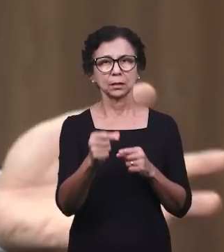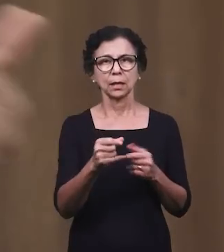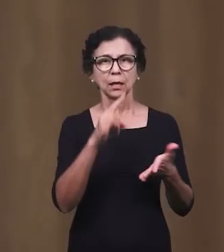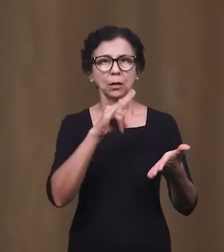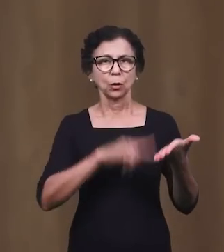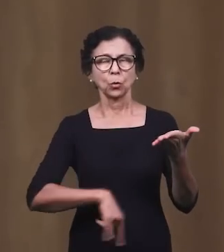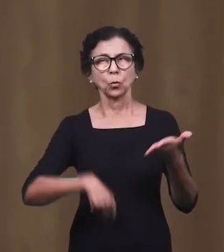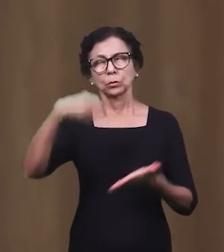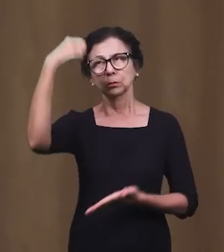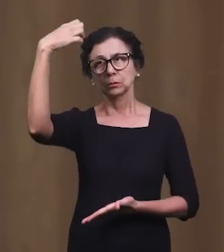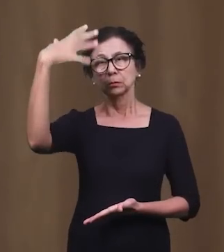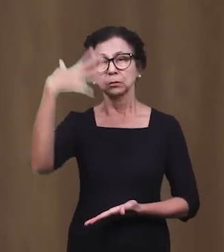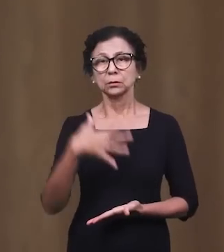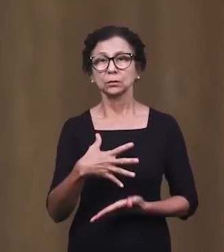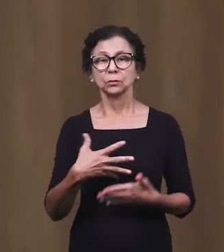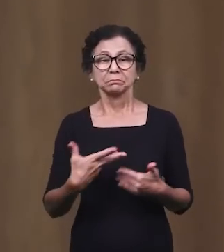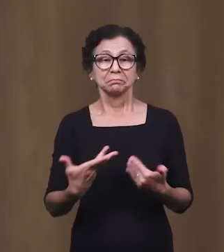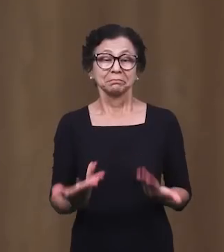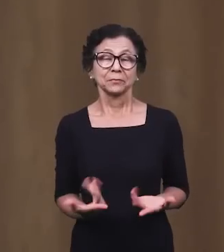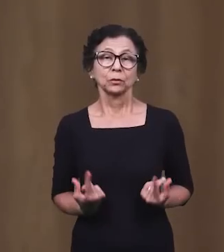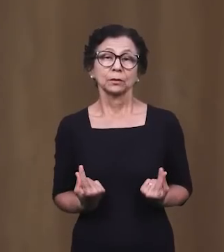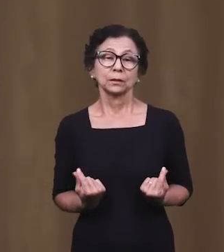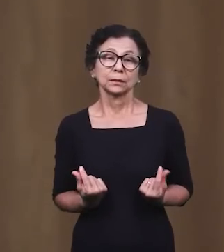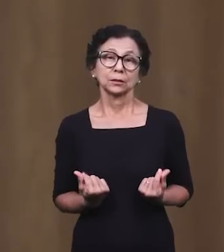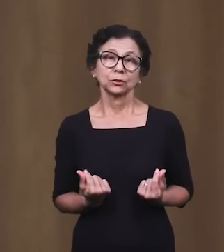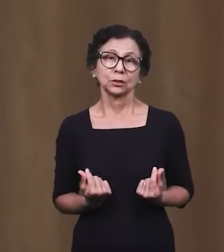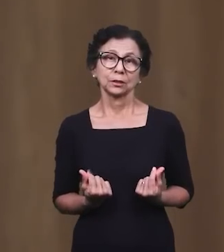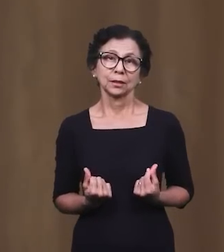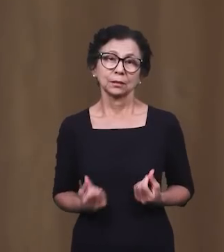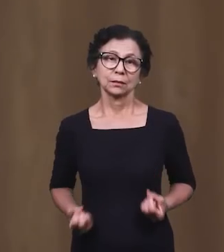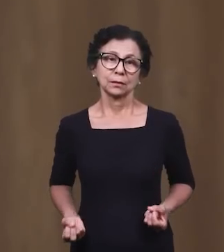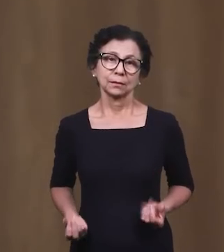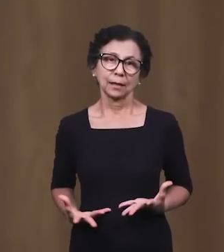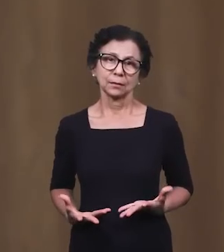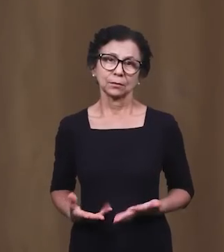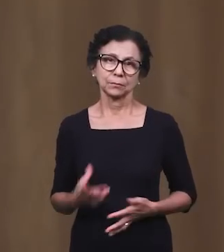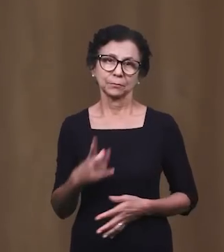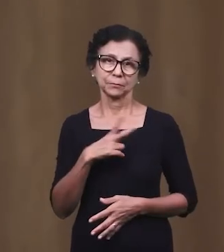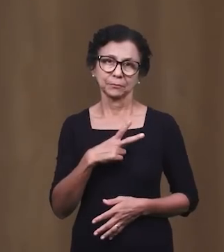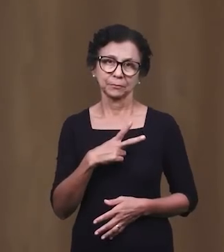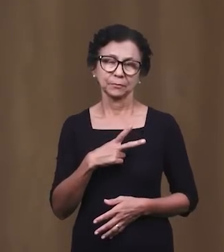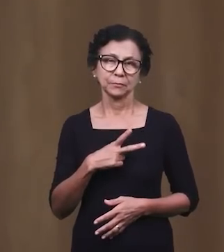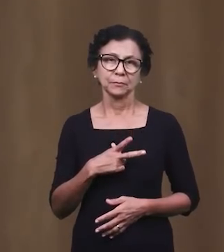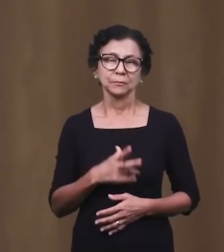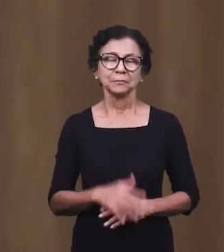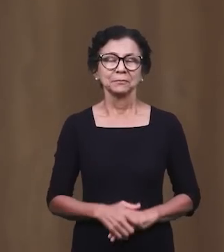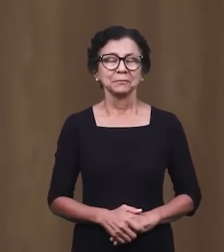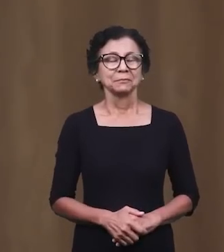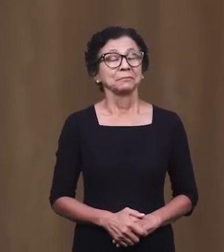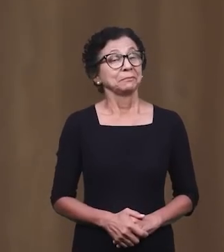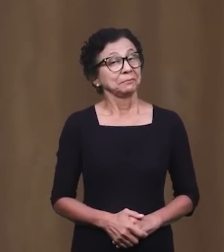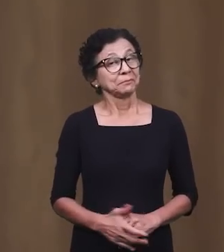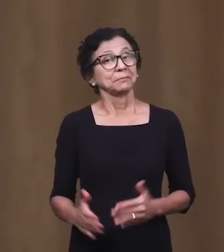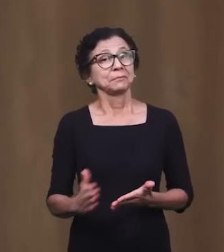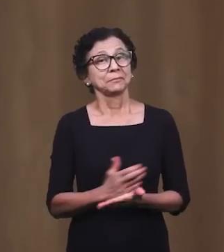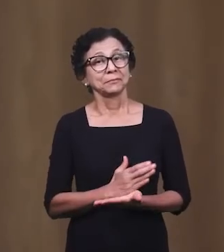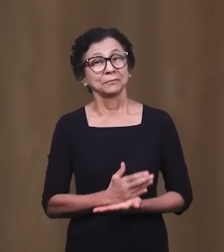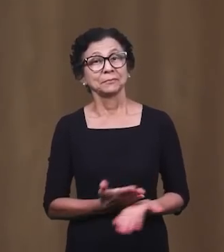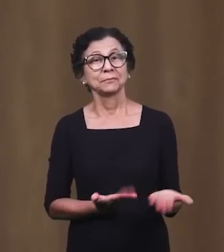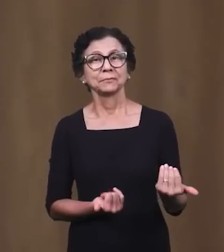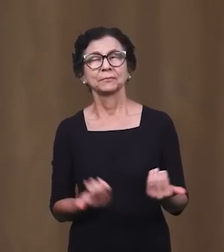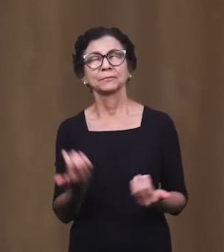recursos que ele recebe acabam indo para esses gastos pessoais. E ainda assim, alguns conseguem